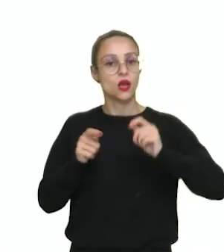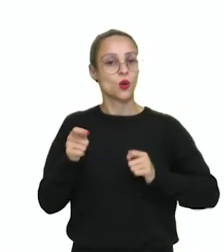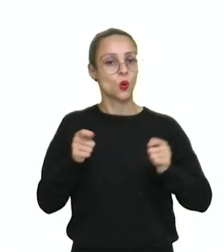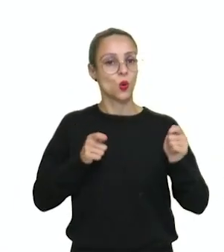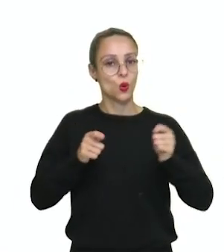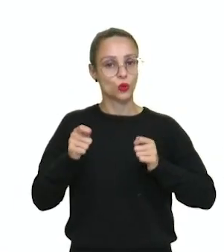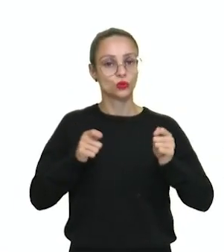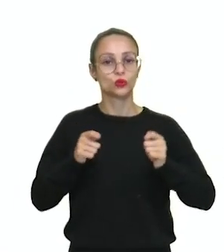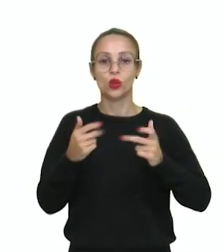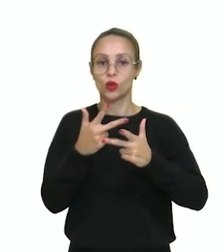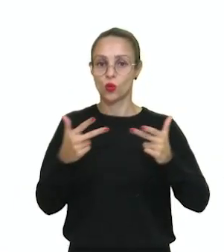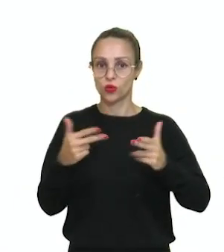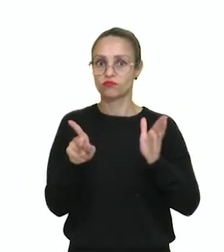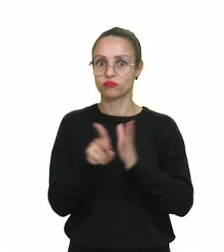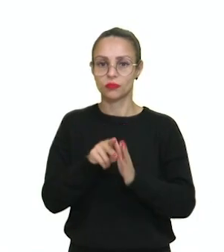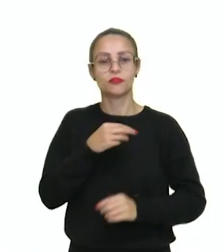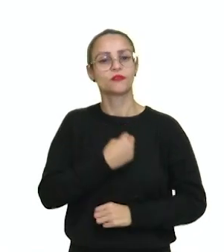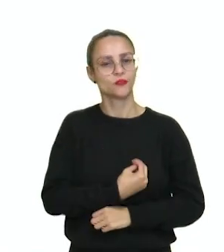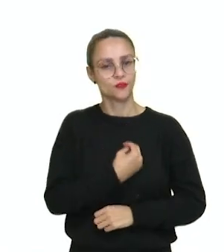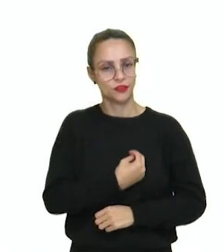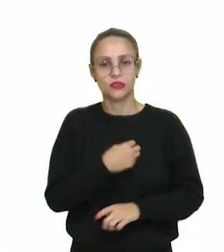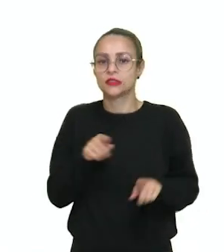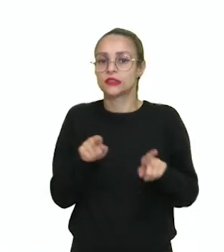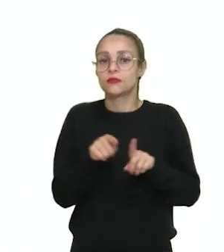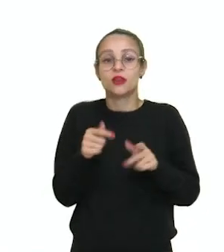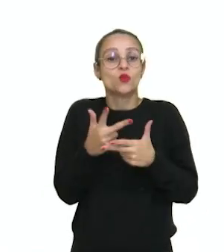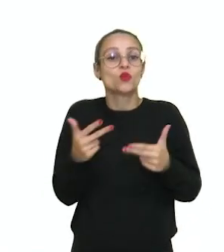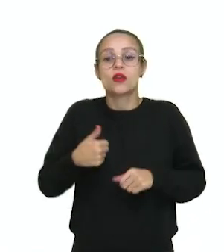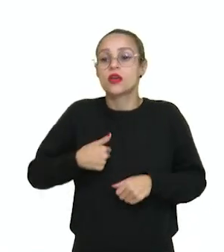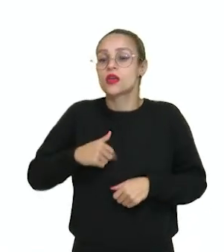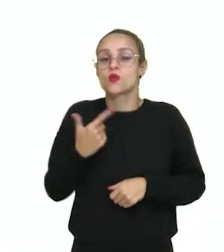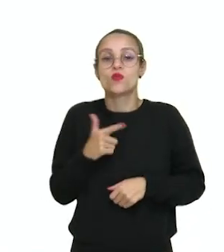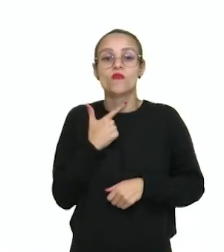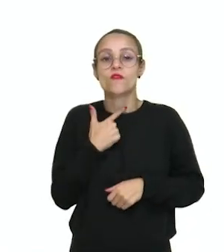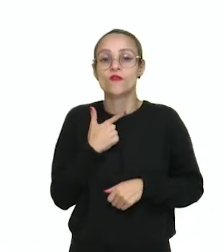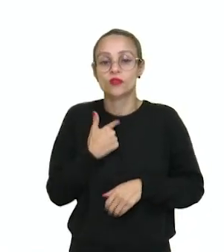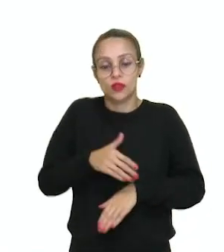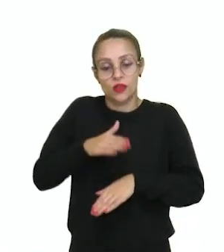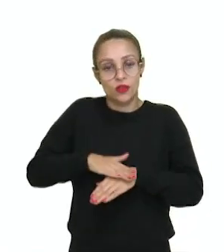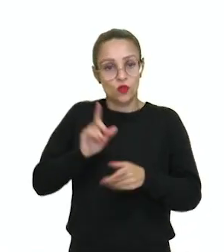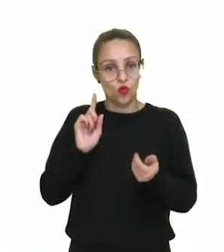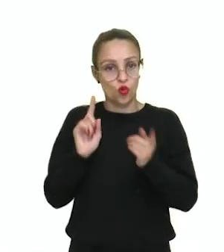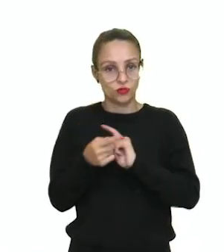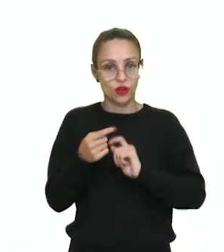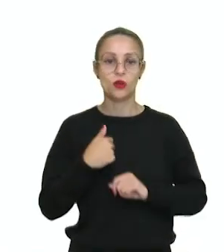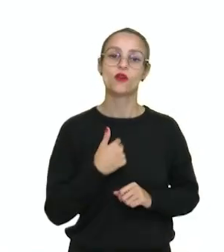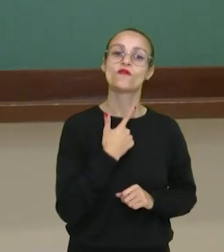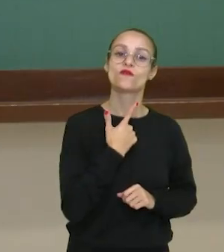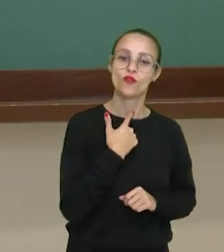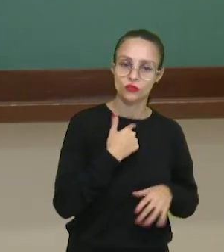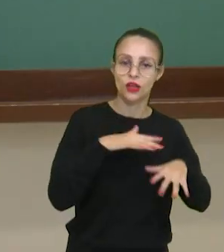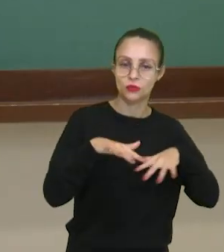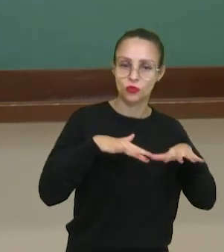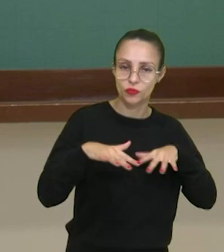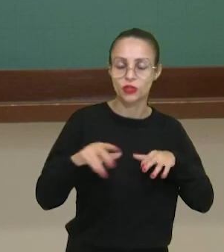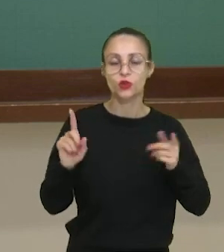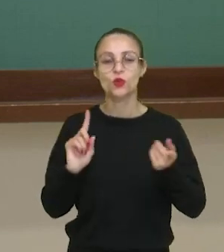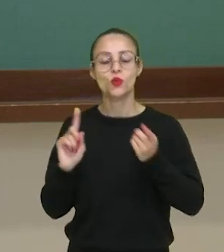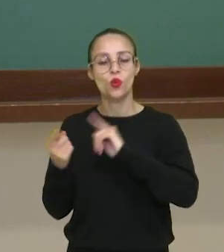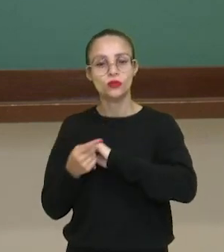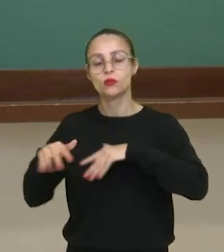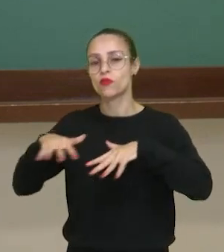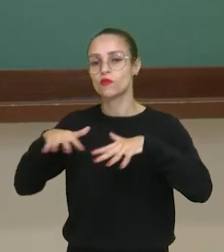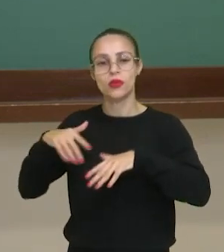e involuntárias. Involuntárias é o oposto de voluntárias, ou seja,